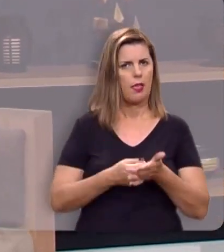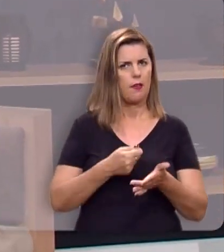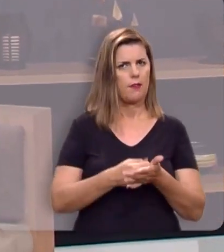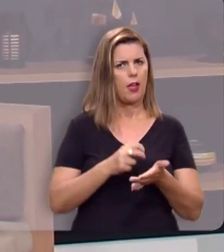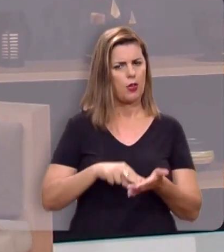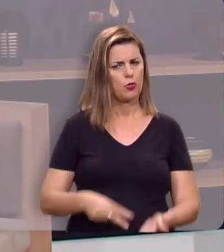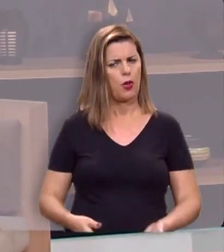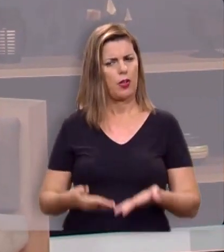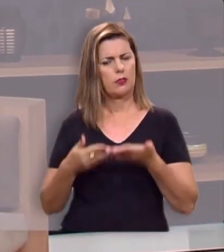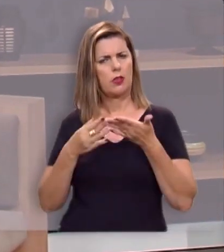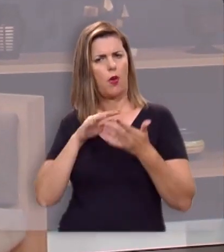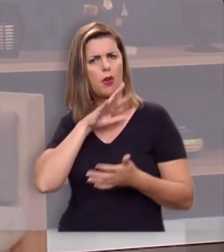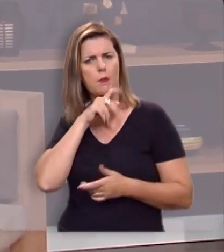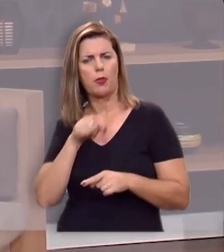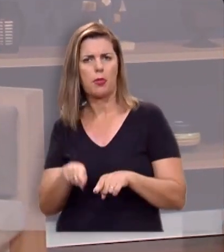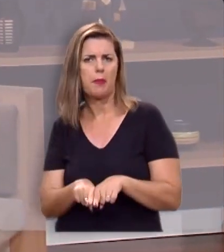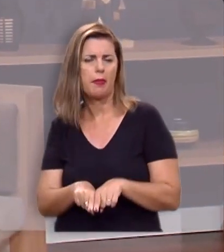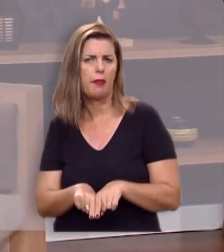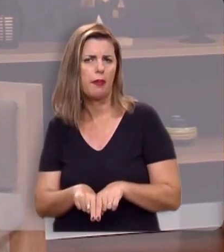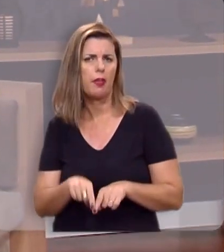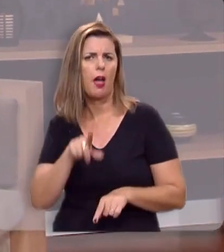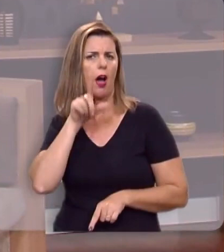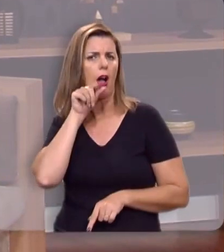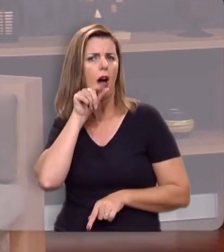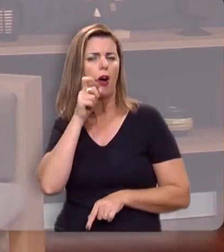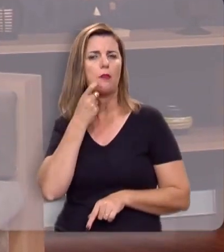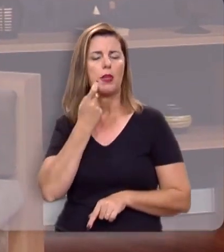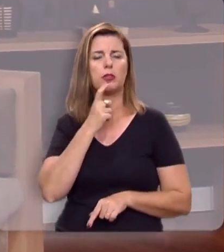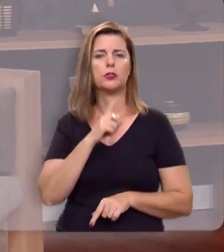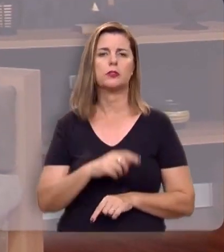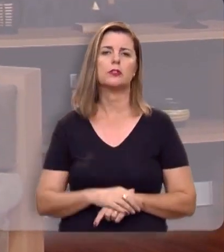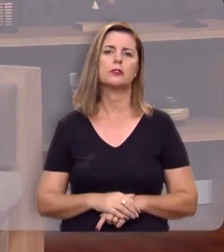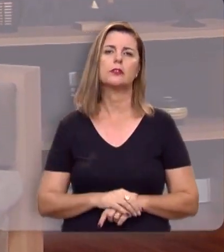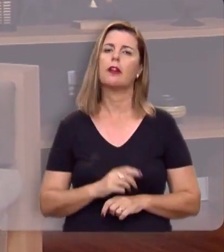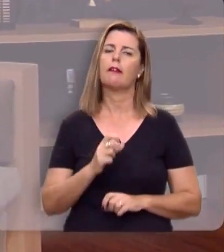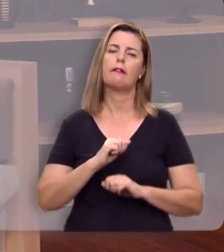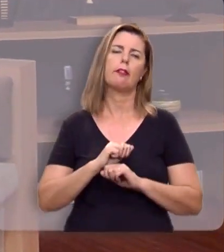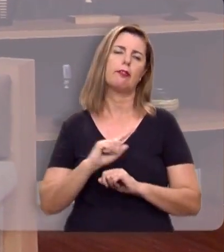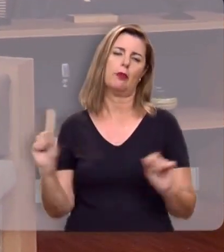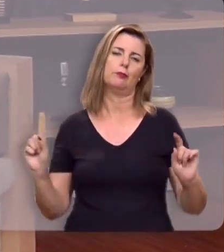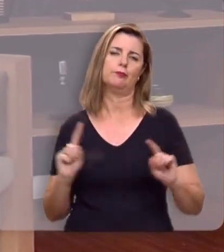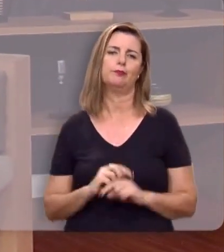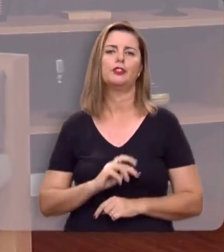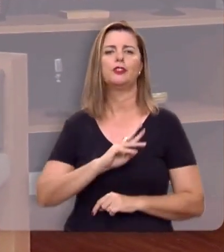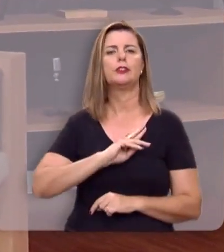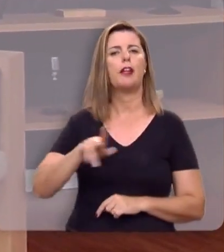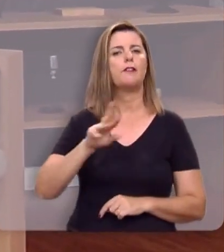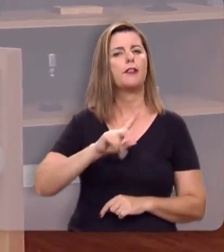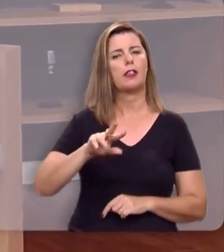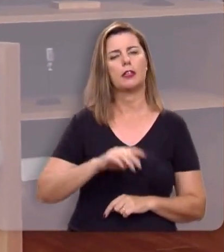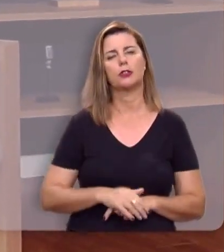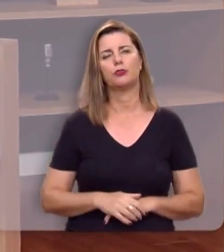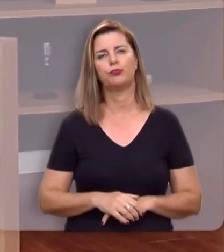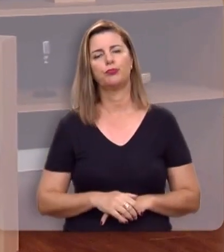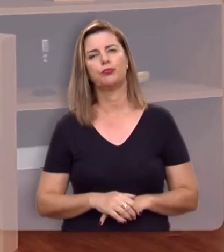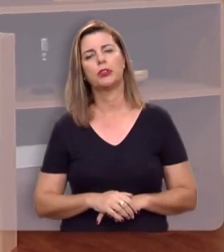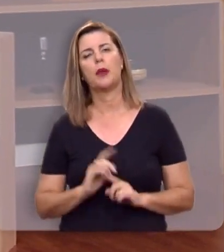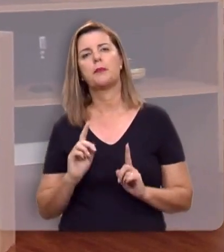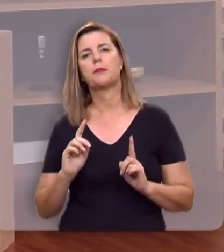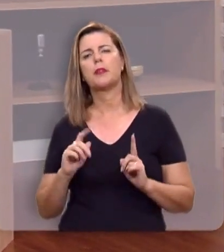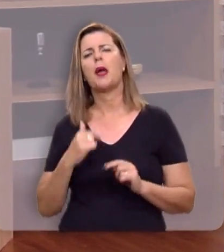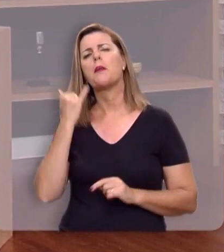a ressurreição de animais, de aves, de peixes? Claro que não. Claro que não. Mas